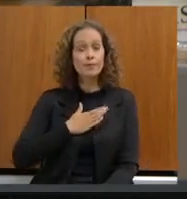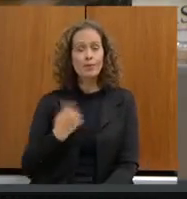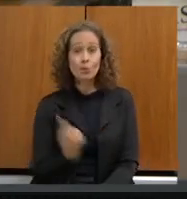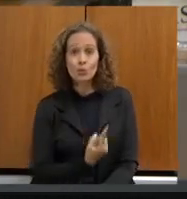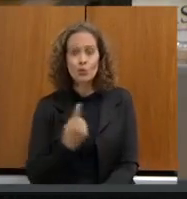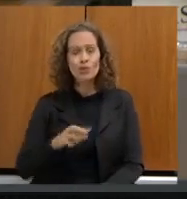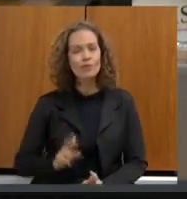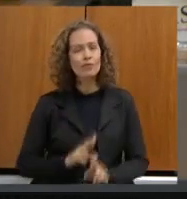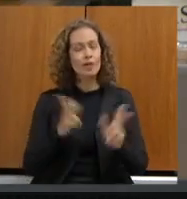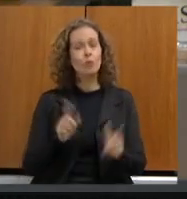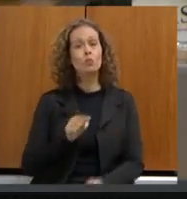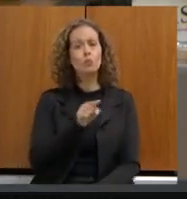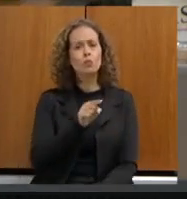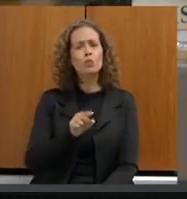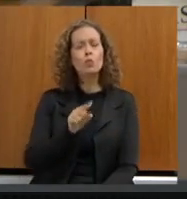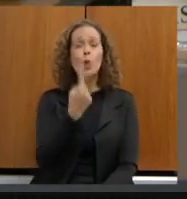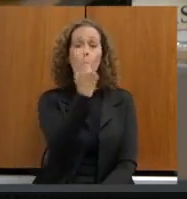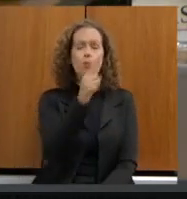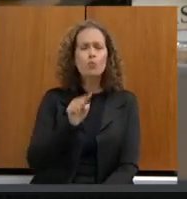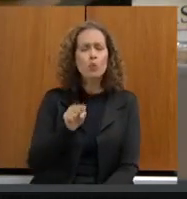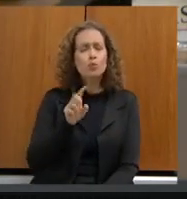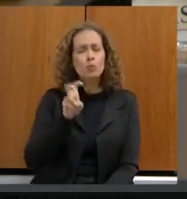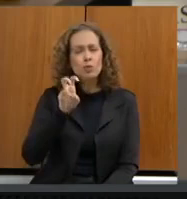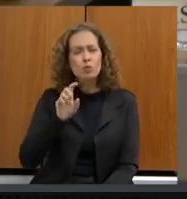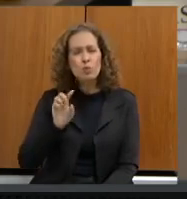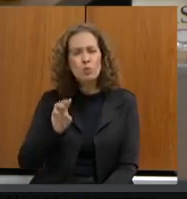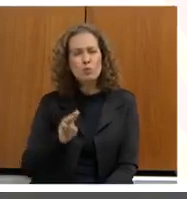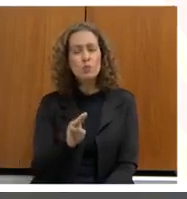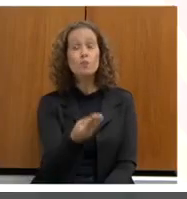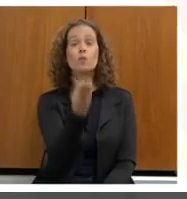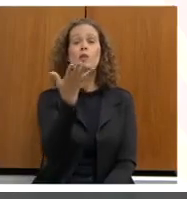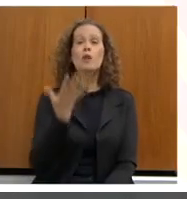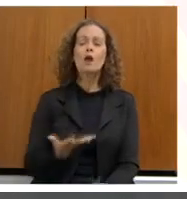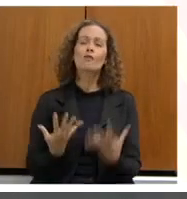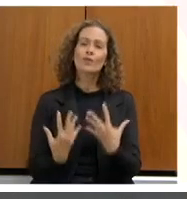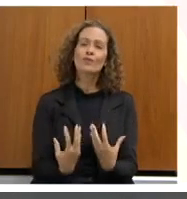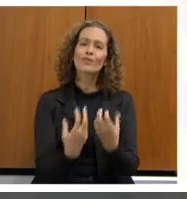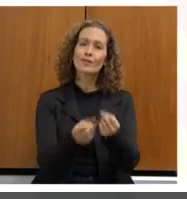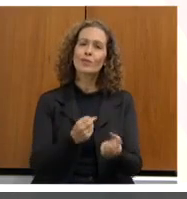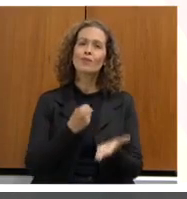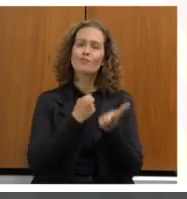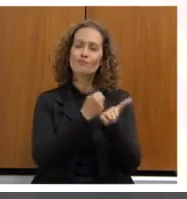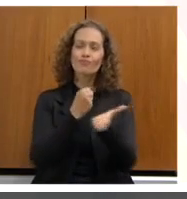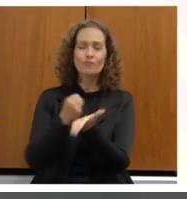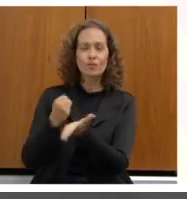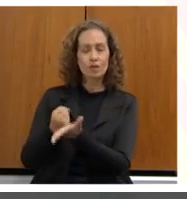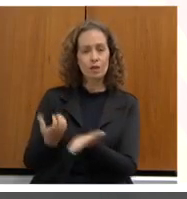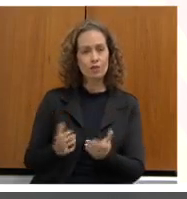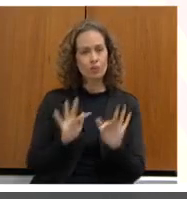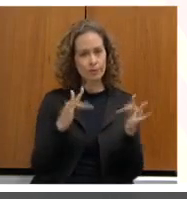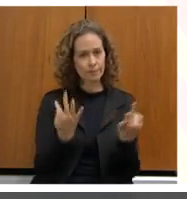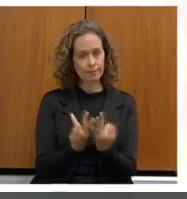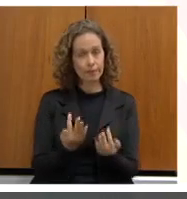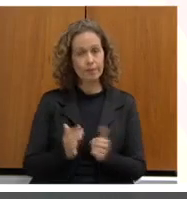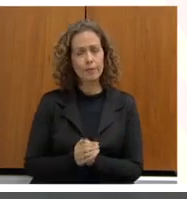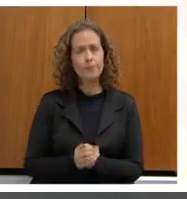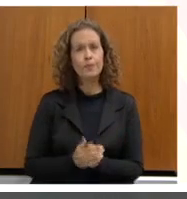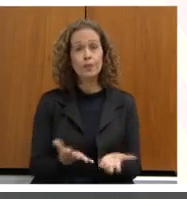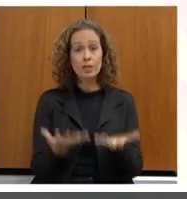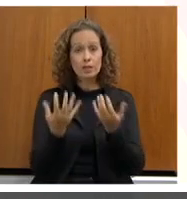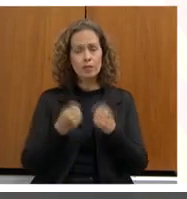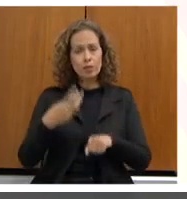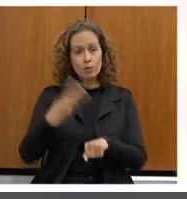nós 1.5 milhão de atendimentos realizados na assistência à saúde dos militares e familiares eu recebi um Zap